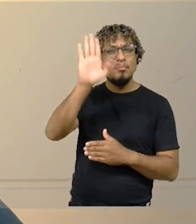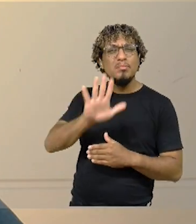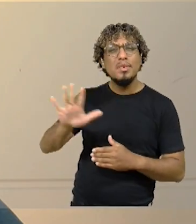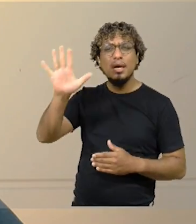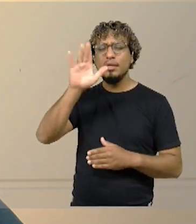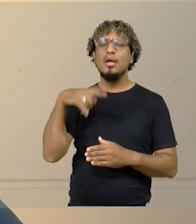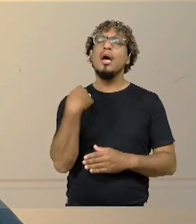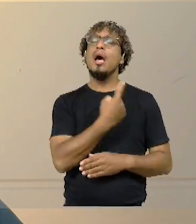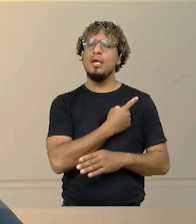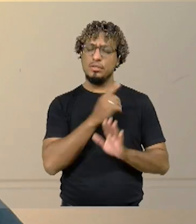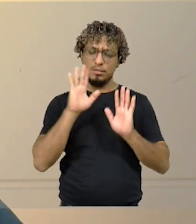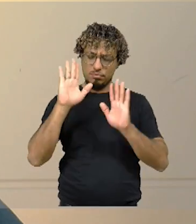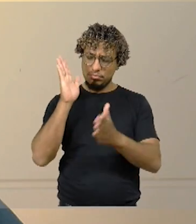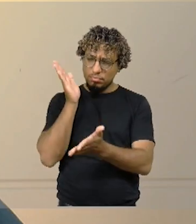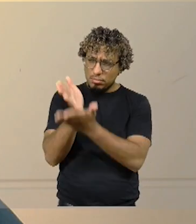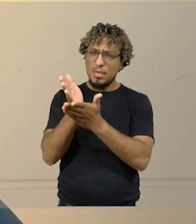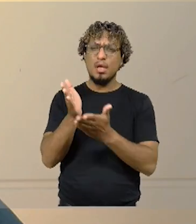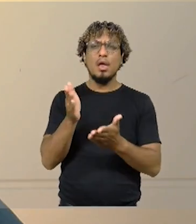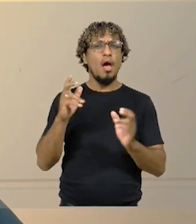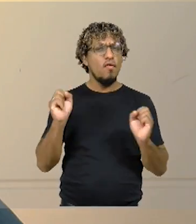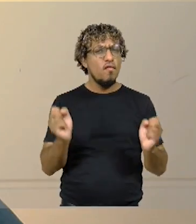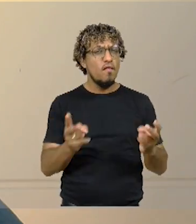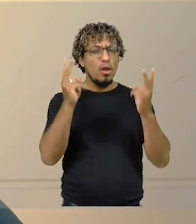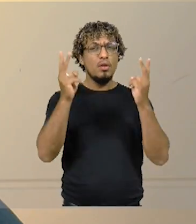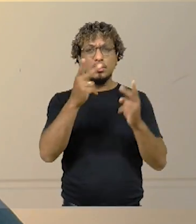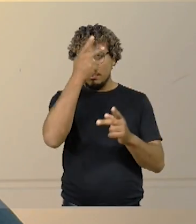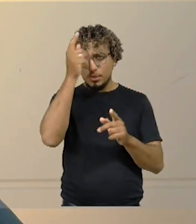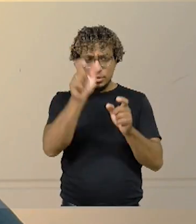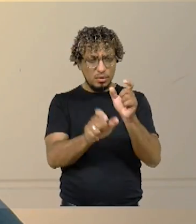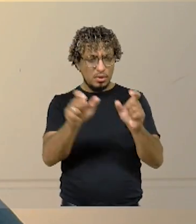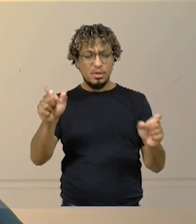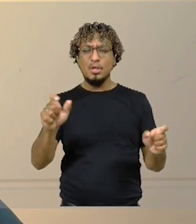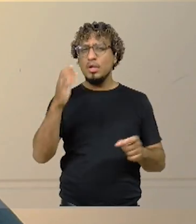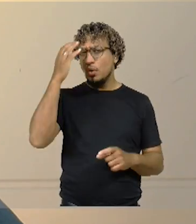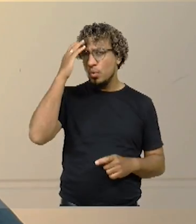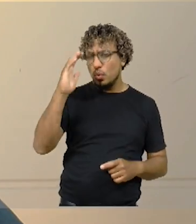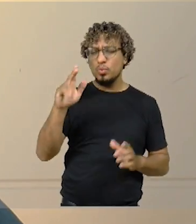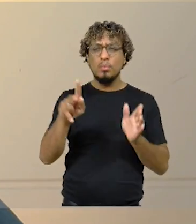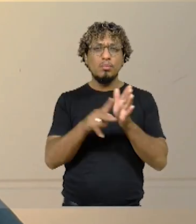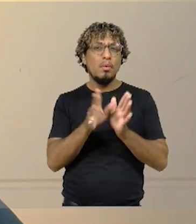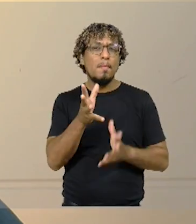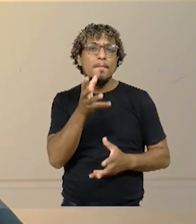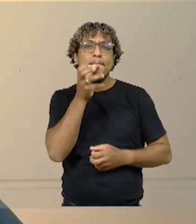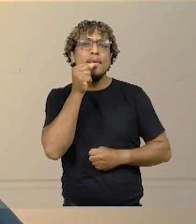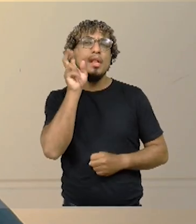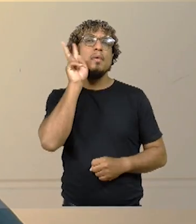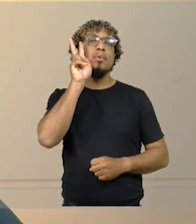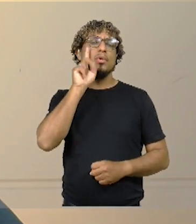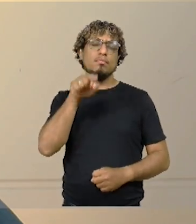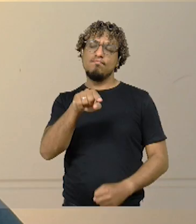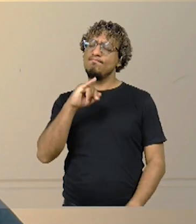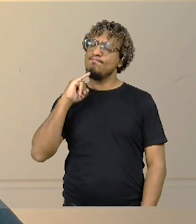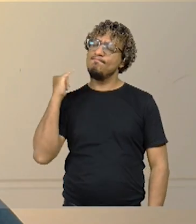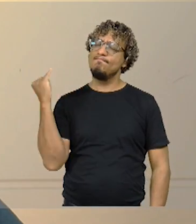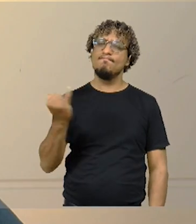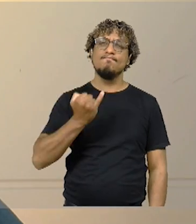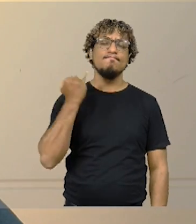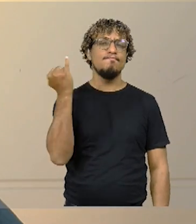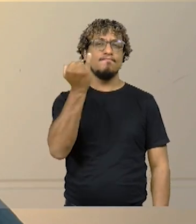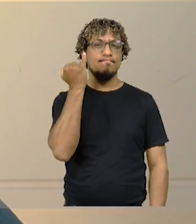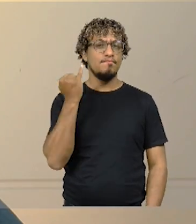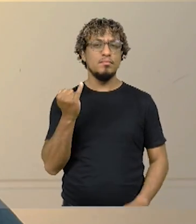as manifestações culturais de São Luís, Bumba Meu Boi, o Cacuriá, né? O tambor de crioula, valorizar os